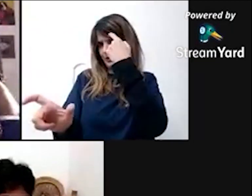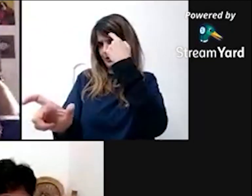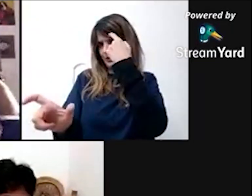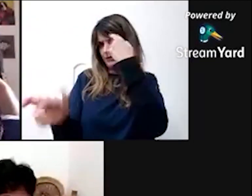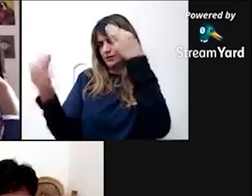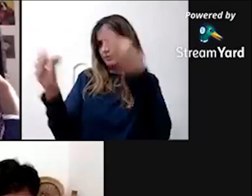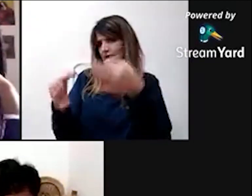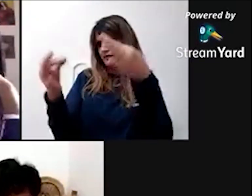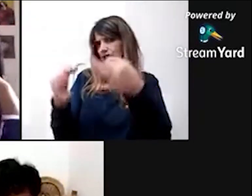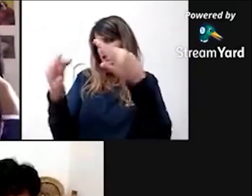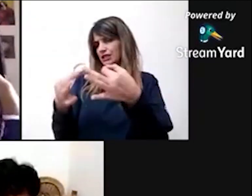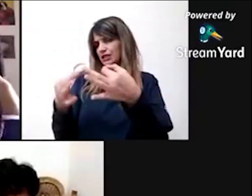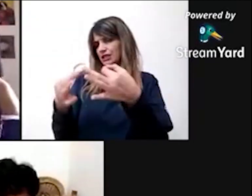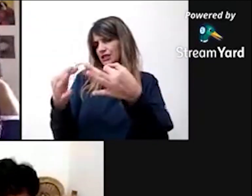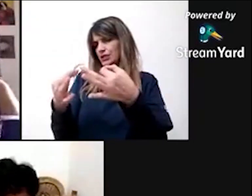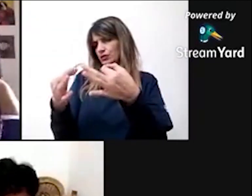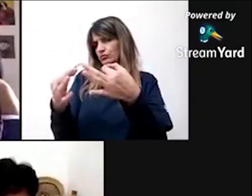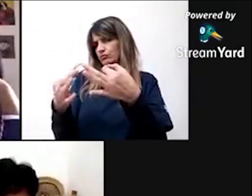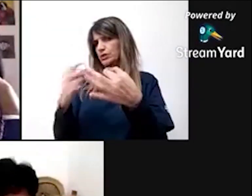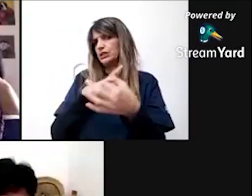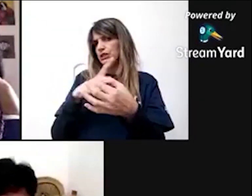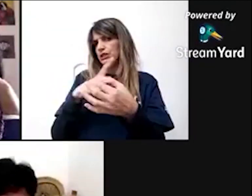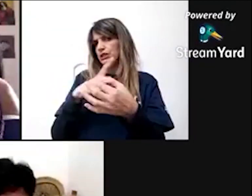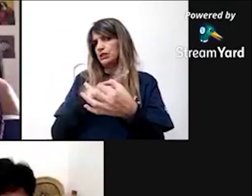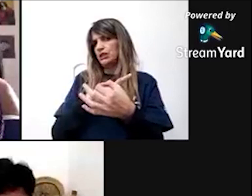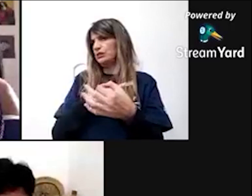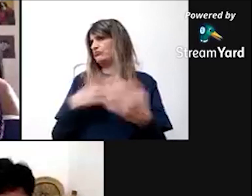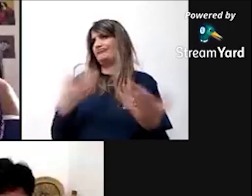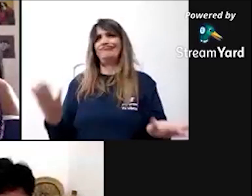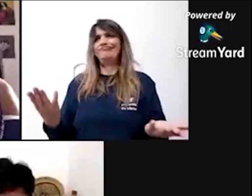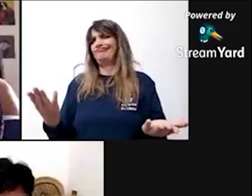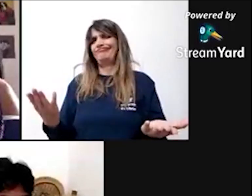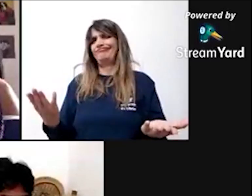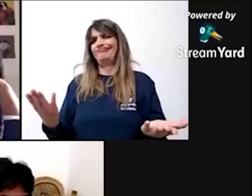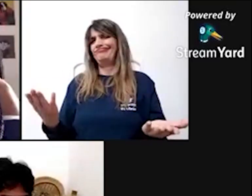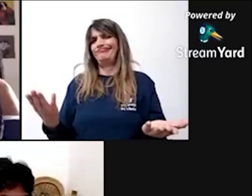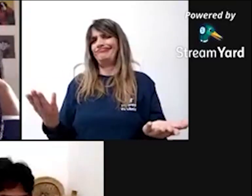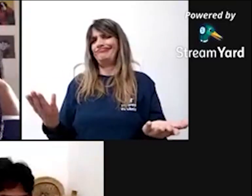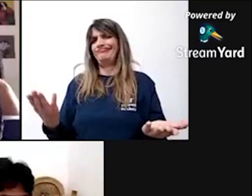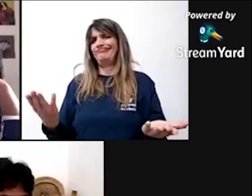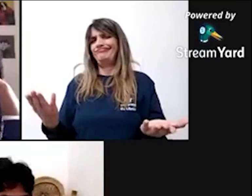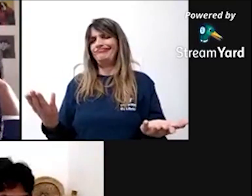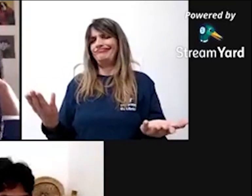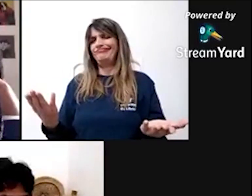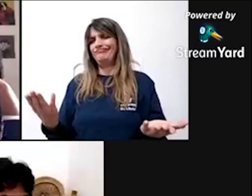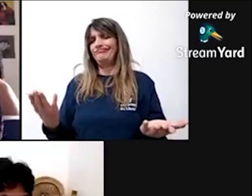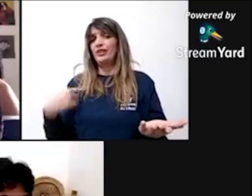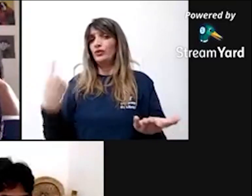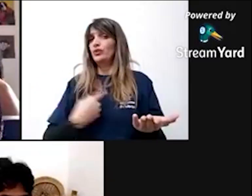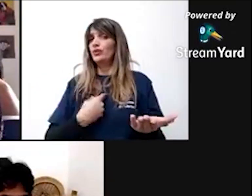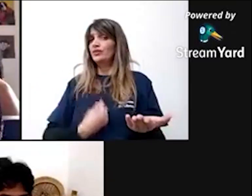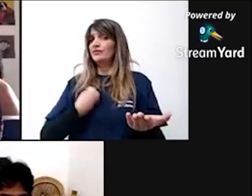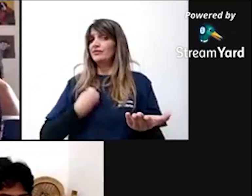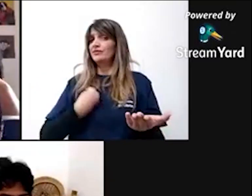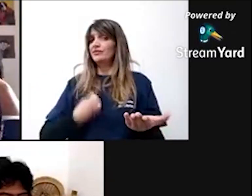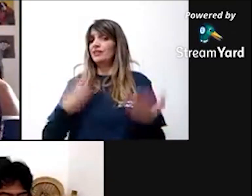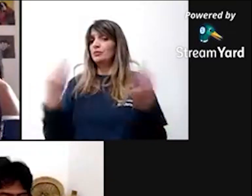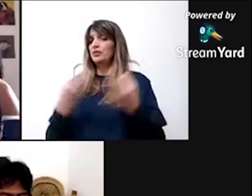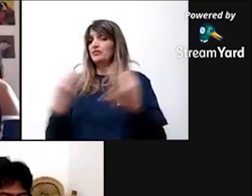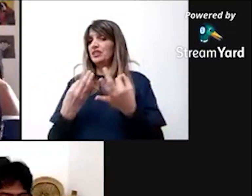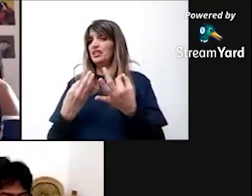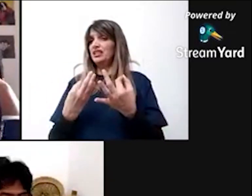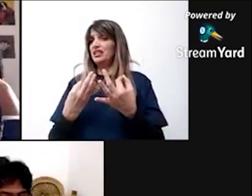perfeição que nos habita. Doce ilusão. A nossa perfeição não cabe no